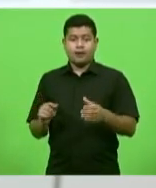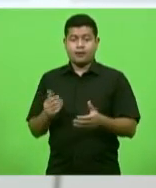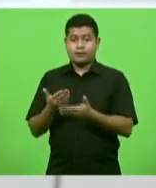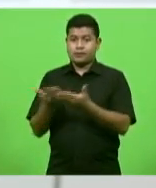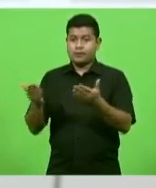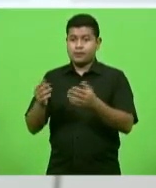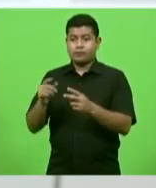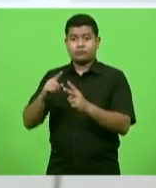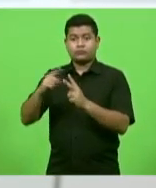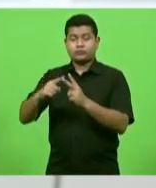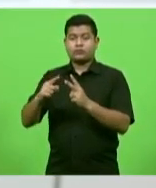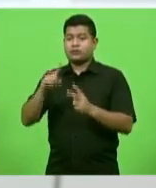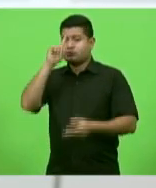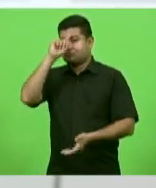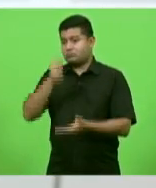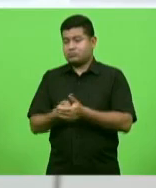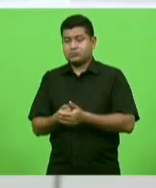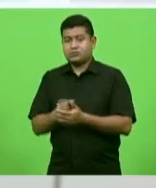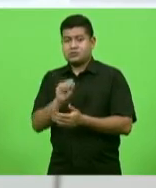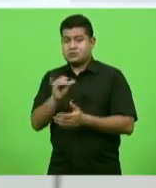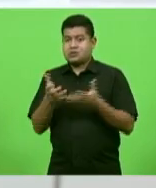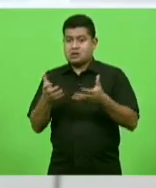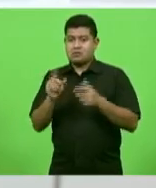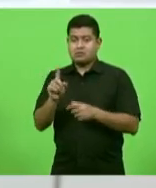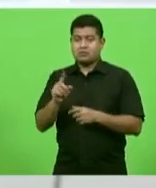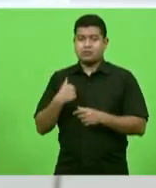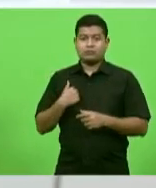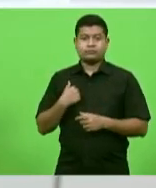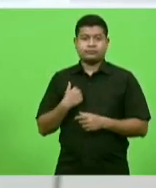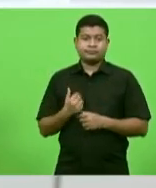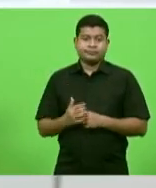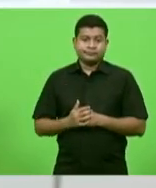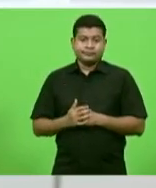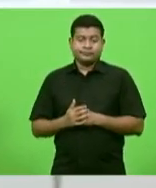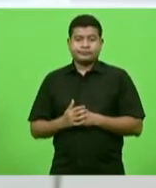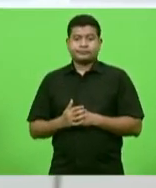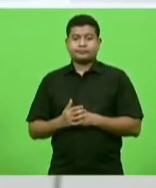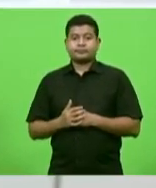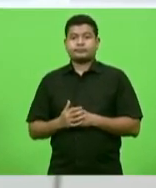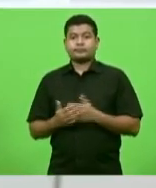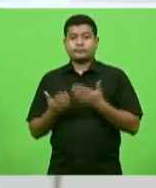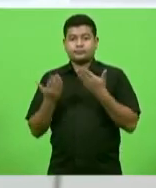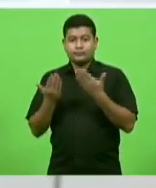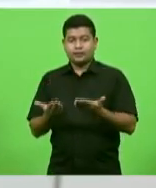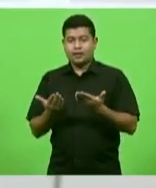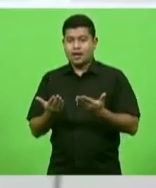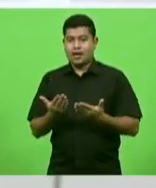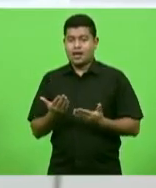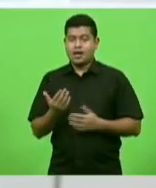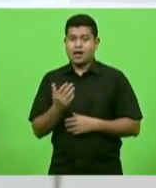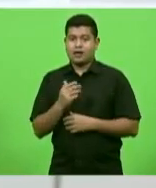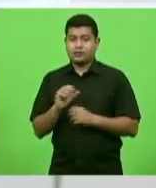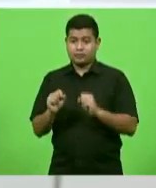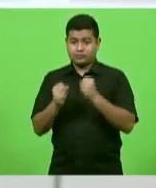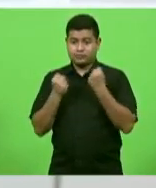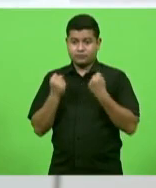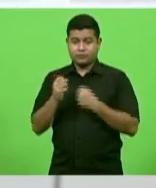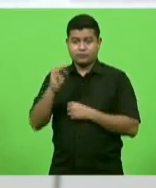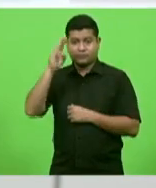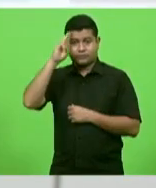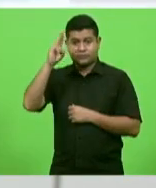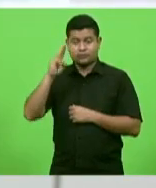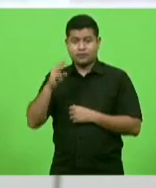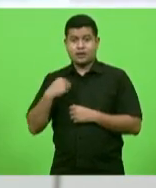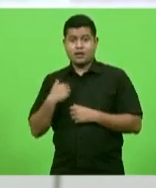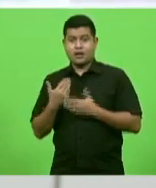subordinados decidir fechados traz sua despesa é umas Moisés sustenta que tão logo tomou conhecimento